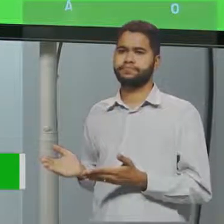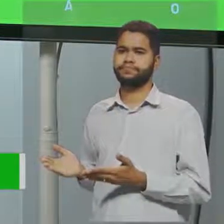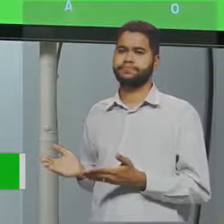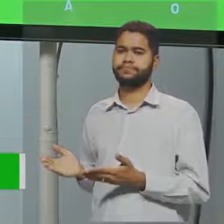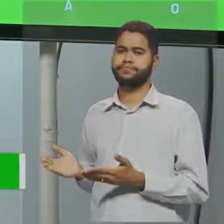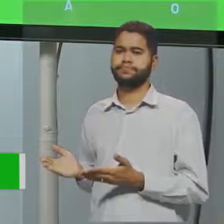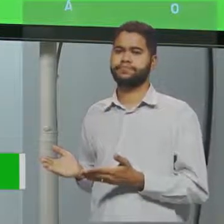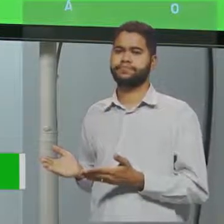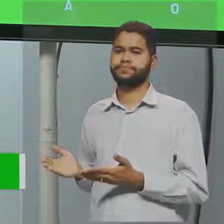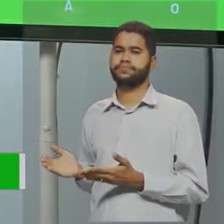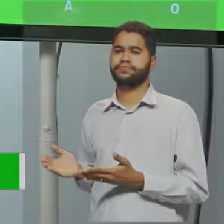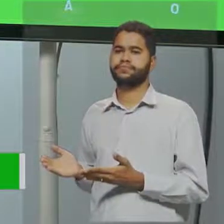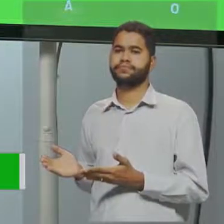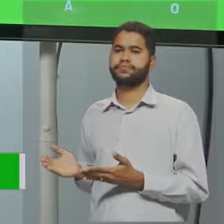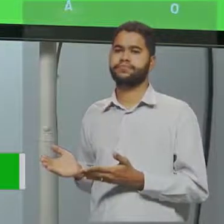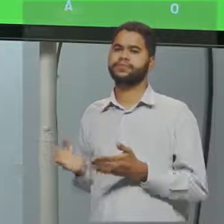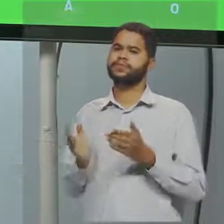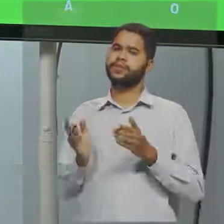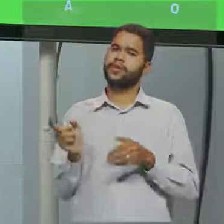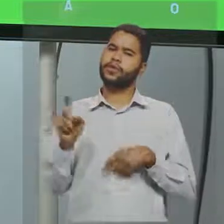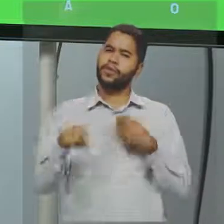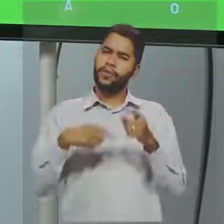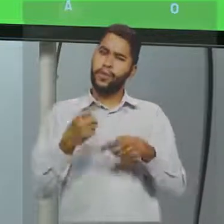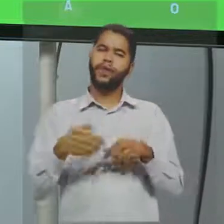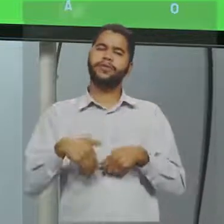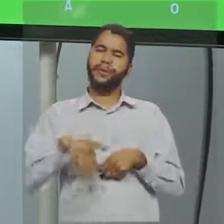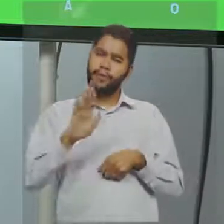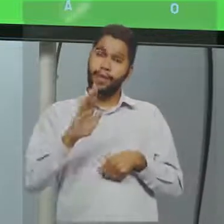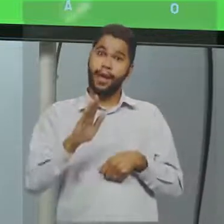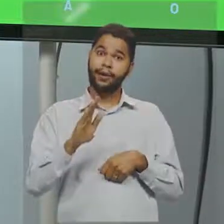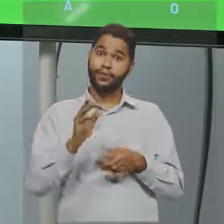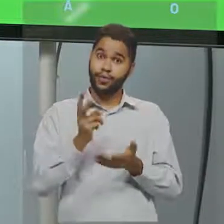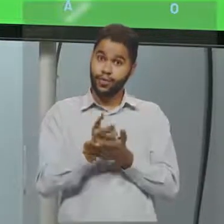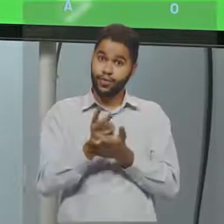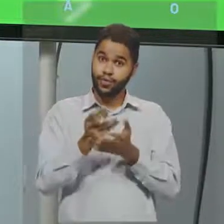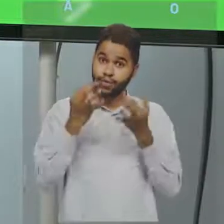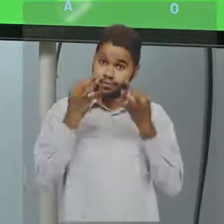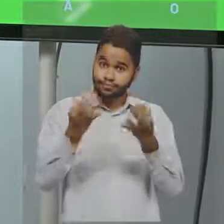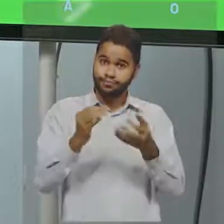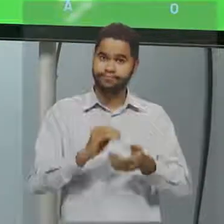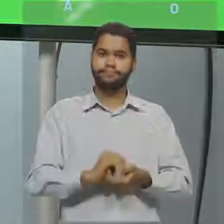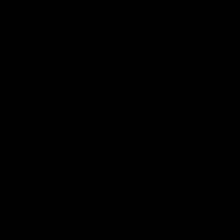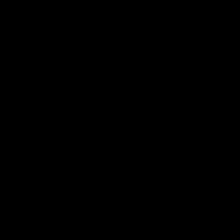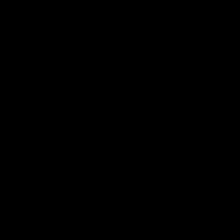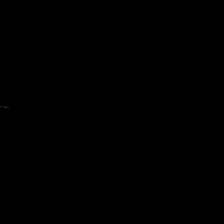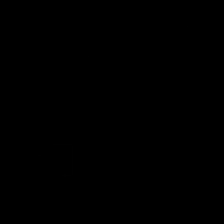98295 2794. Já estaremos de volta. Não saia daí!